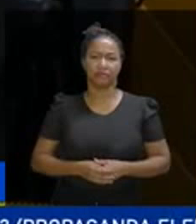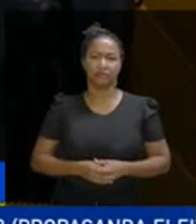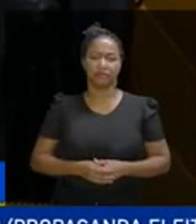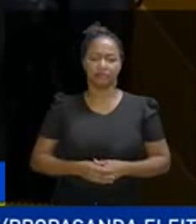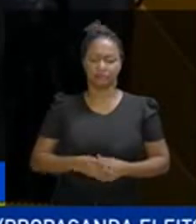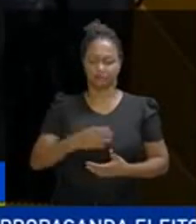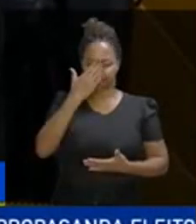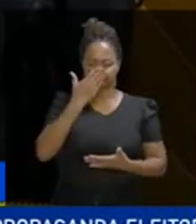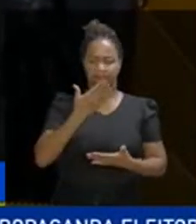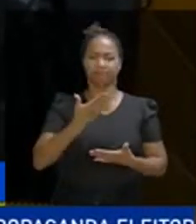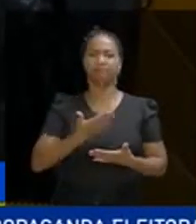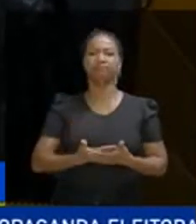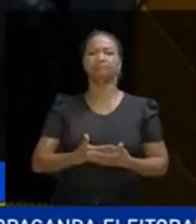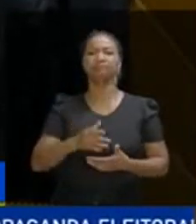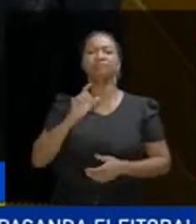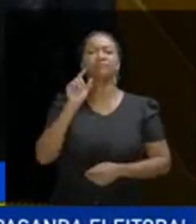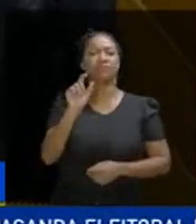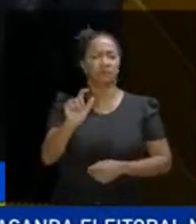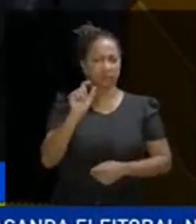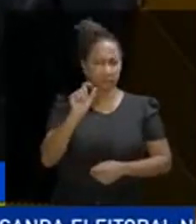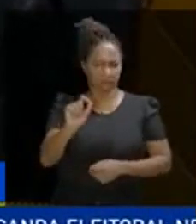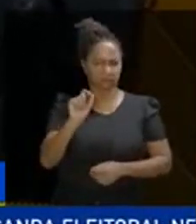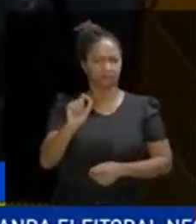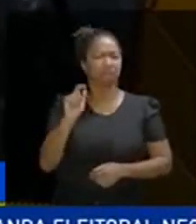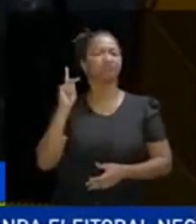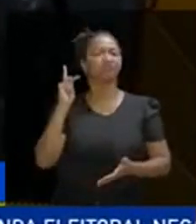Acredito que isso realmente